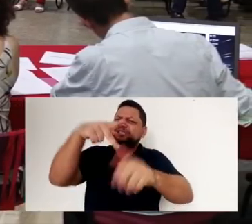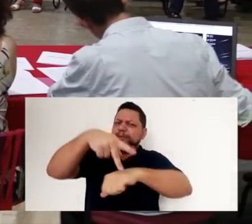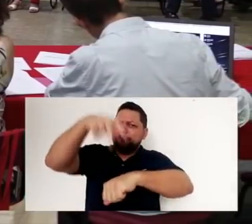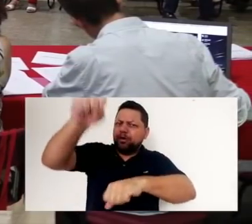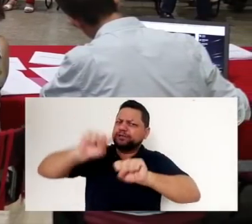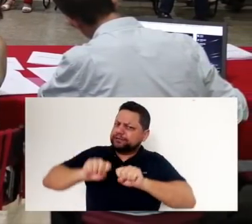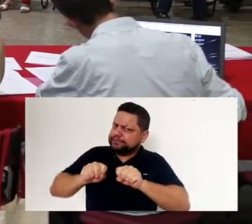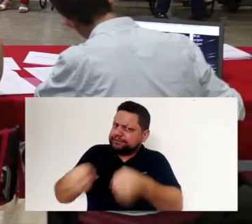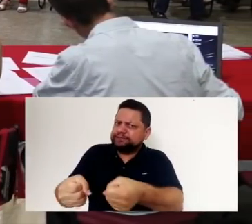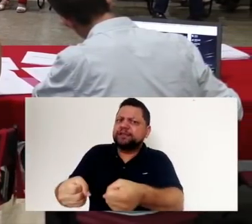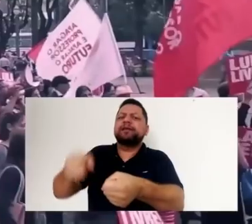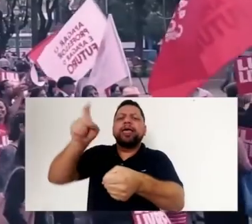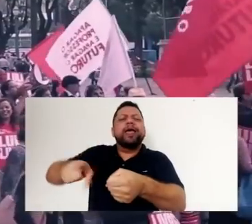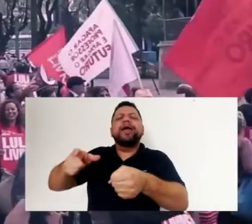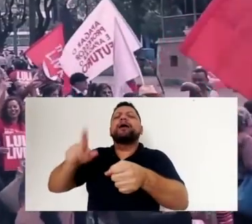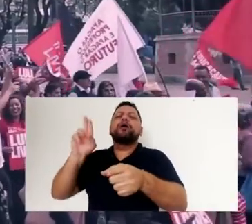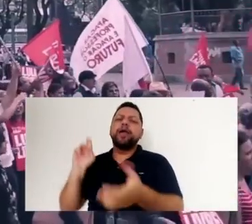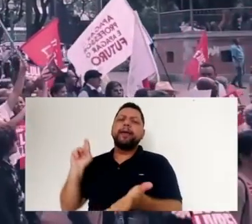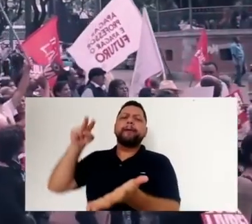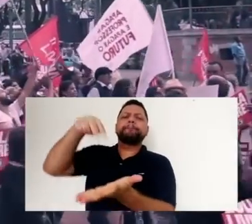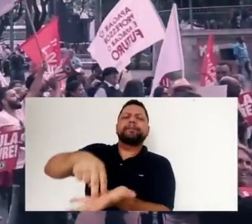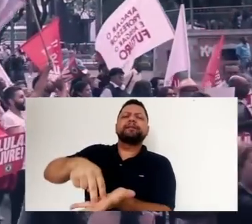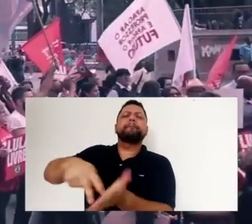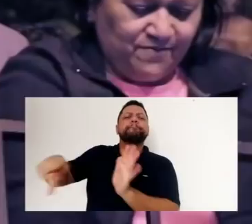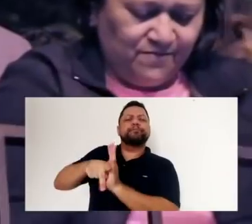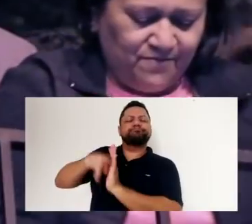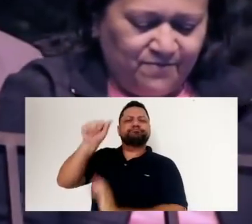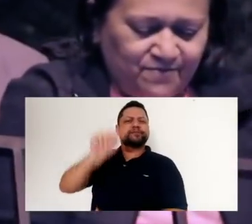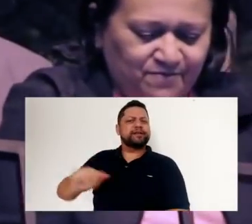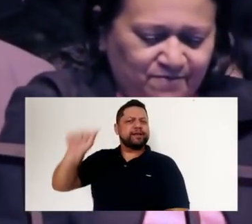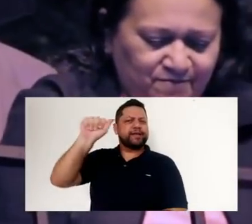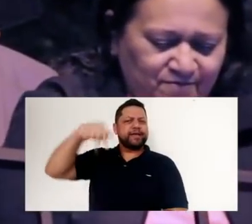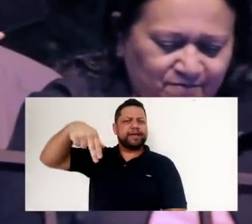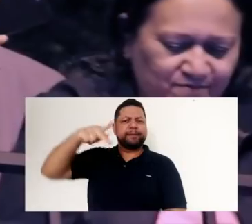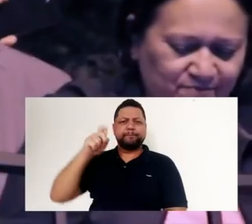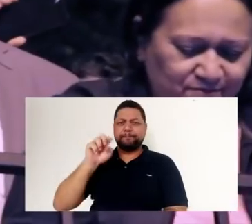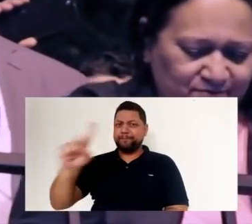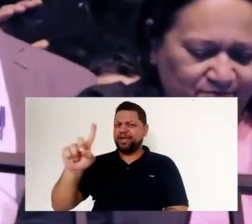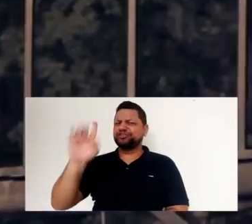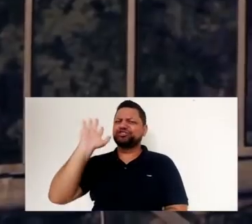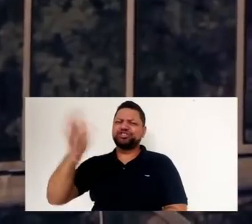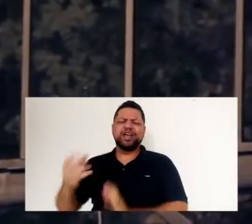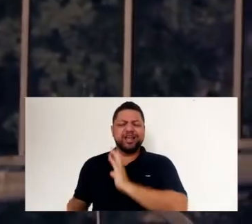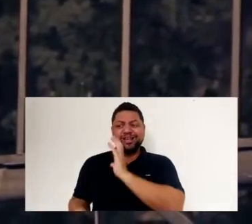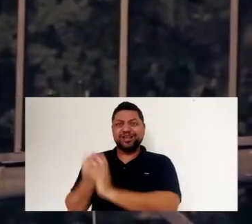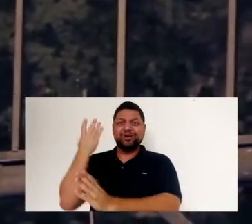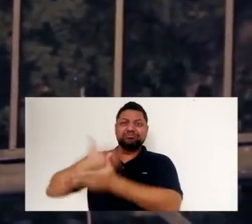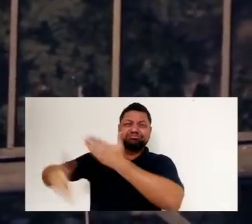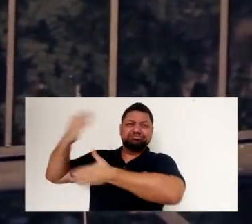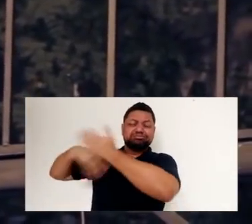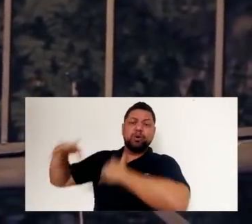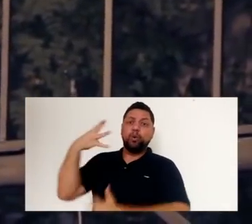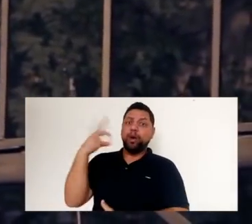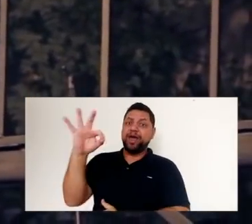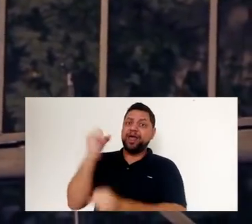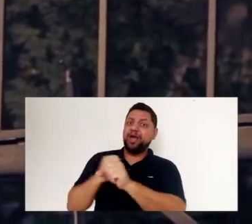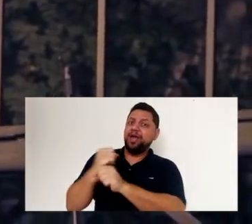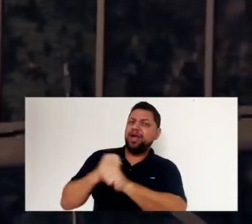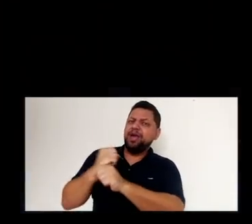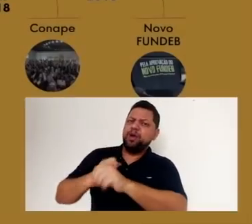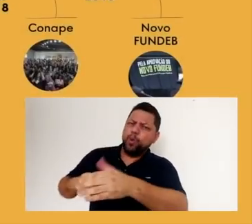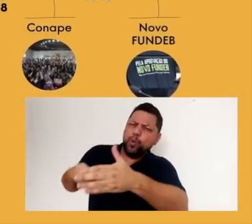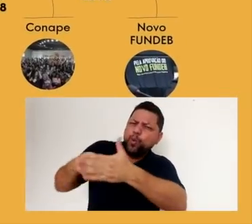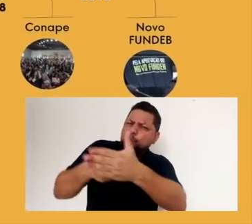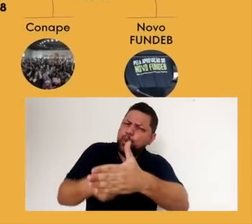defesa da pesquisa e da pós-graduação é um lugar que a AMPED ocupa com garra desde sua fundação.